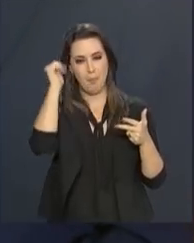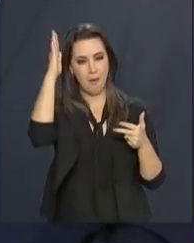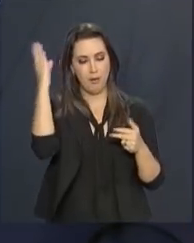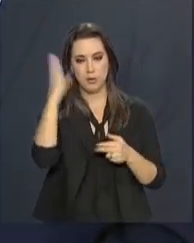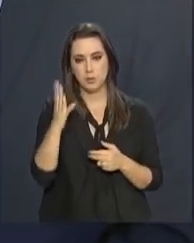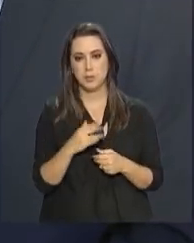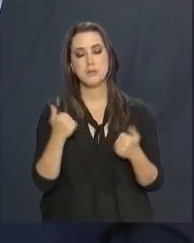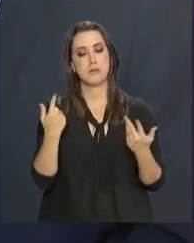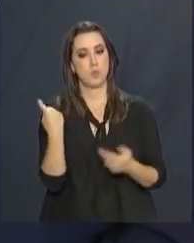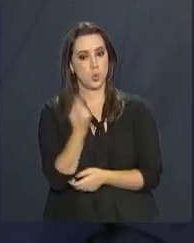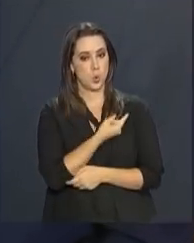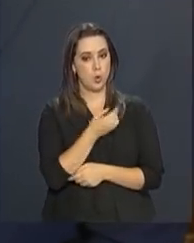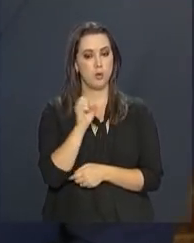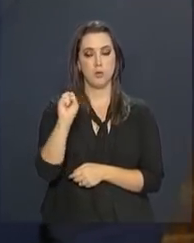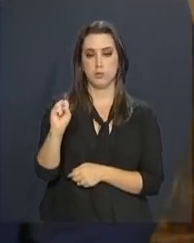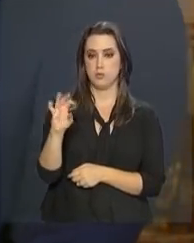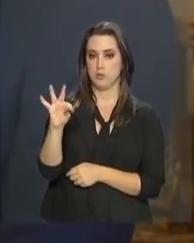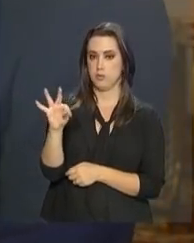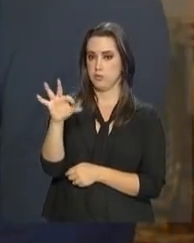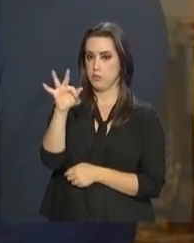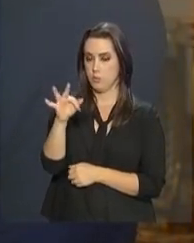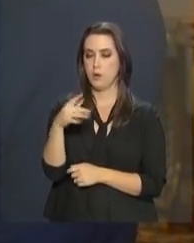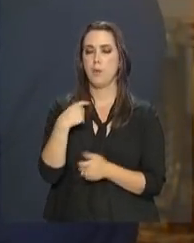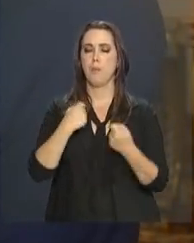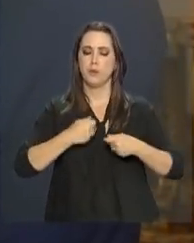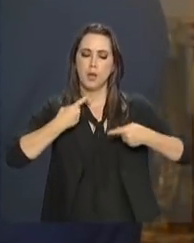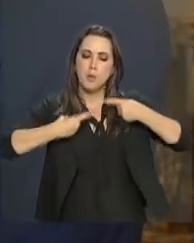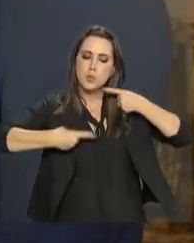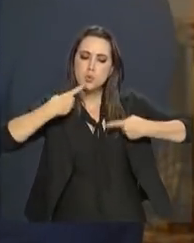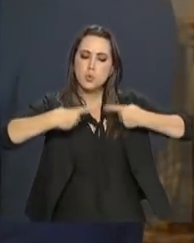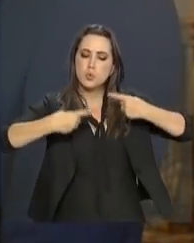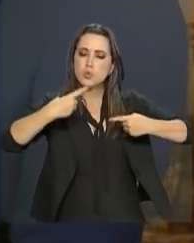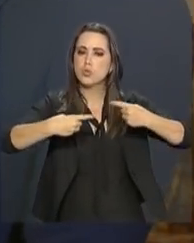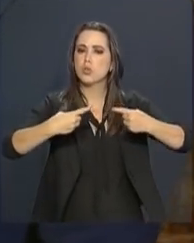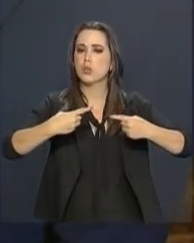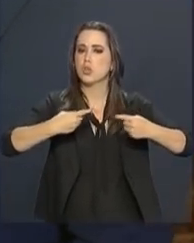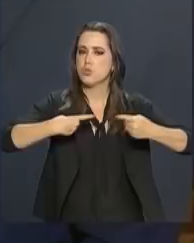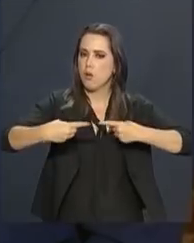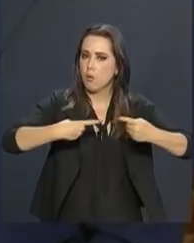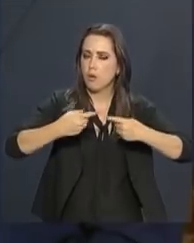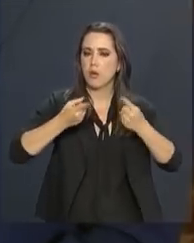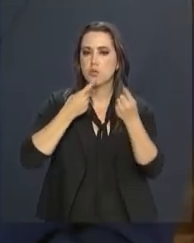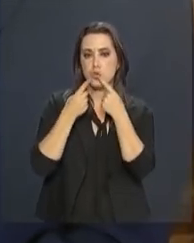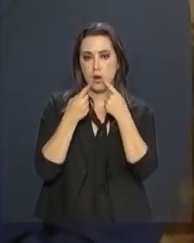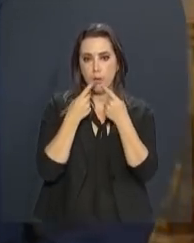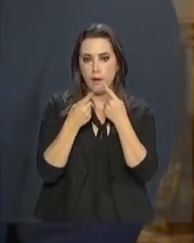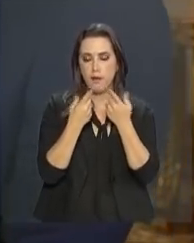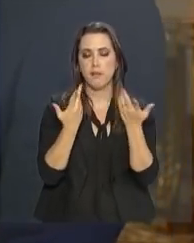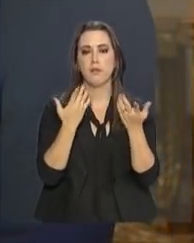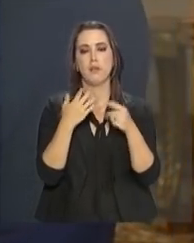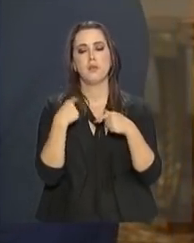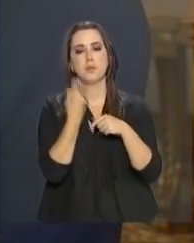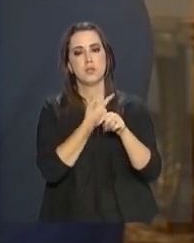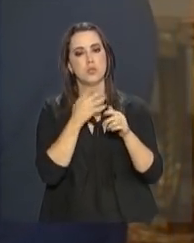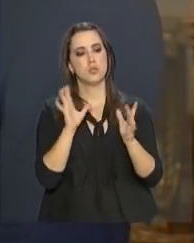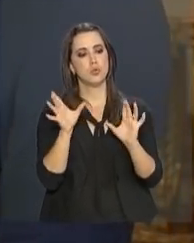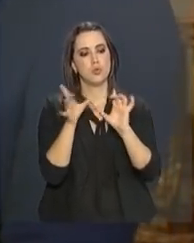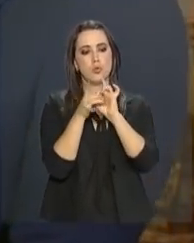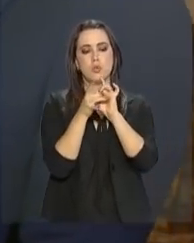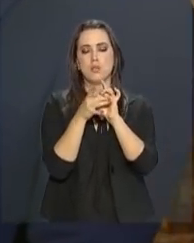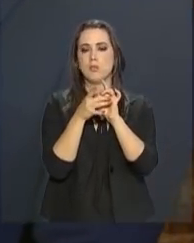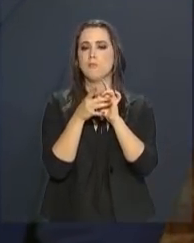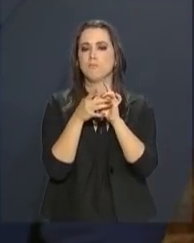federal estamos aberto a esse diálogo institucional para estabelecermos um pacto